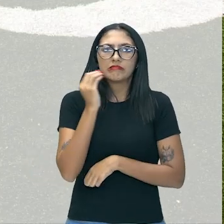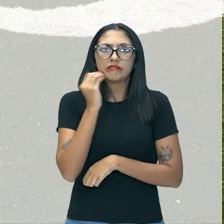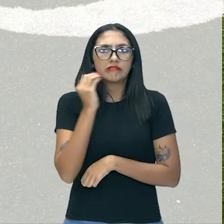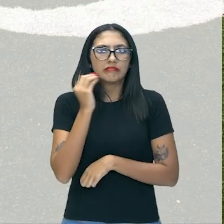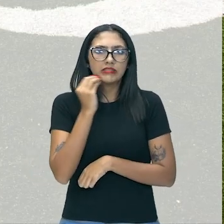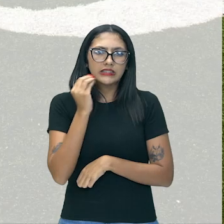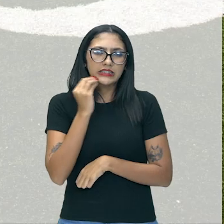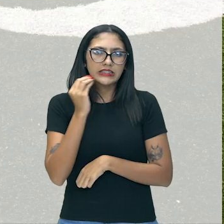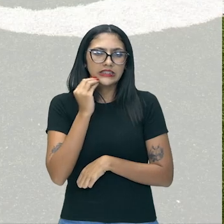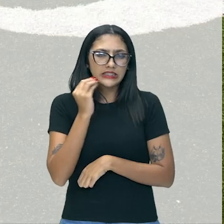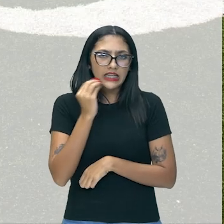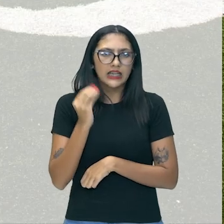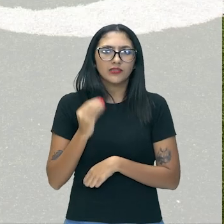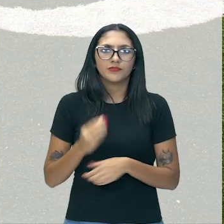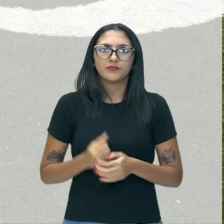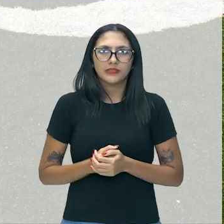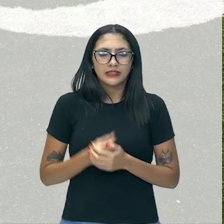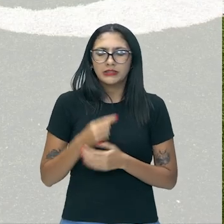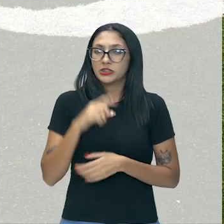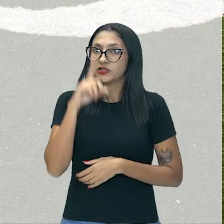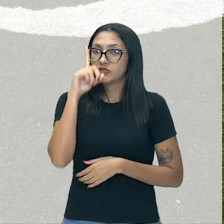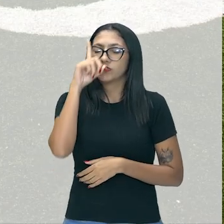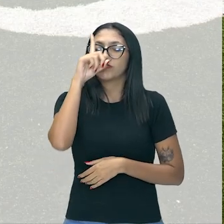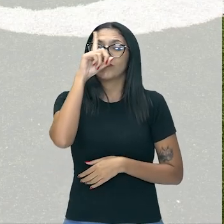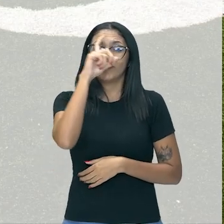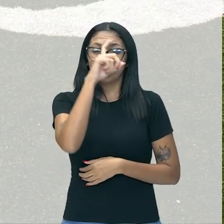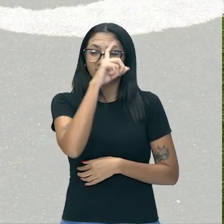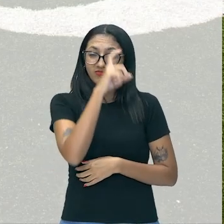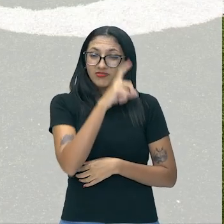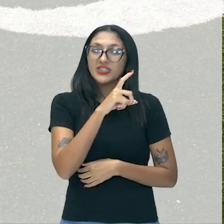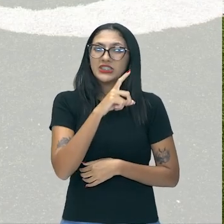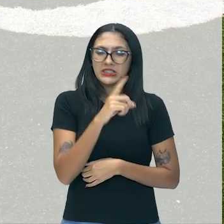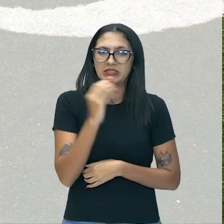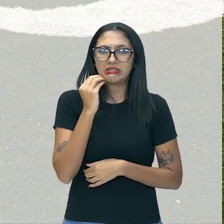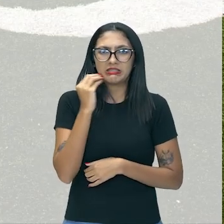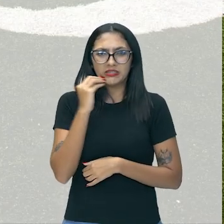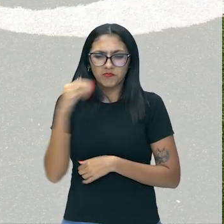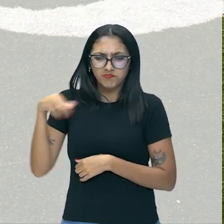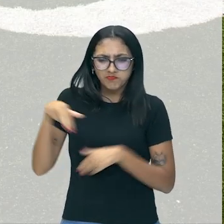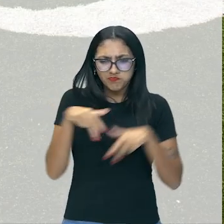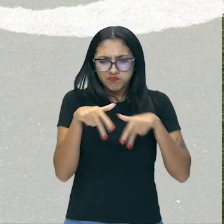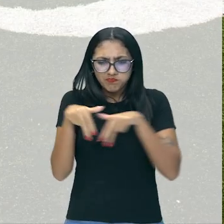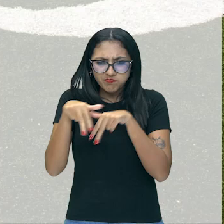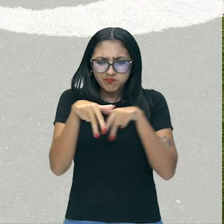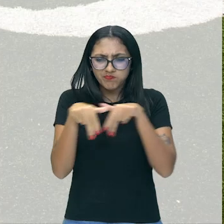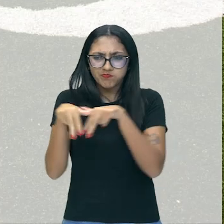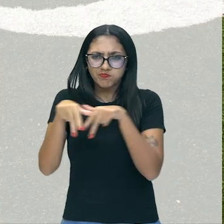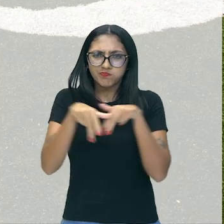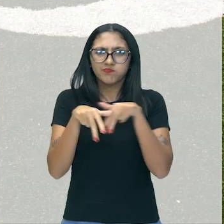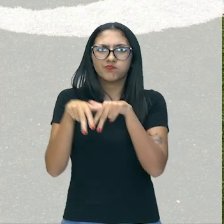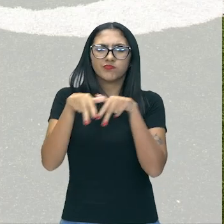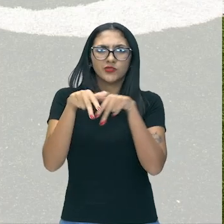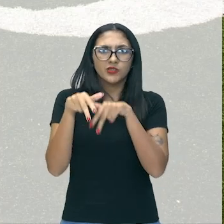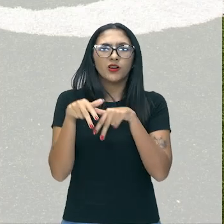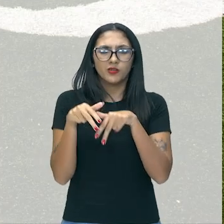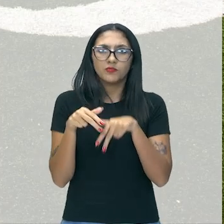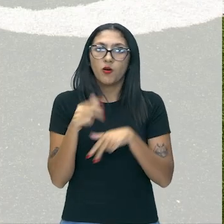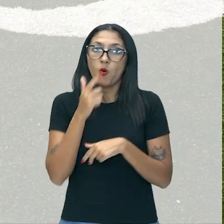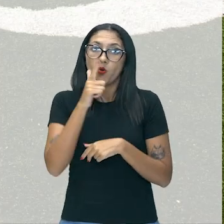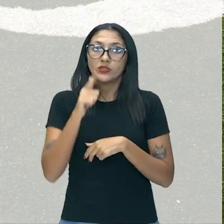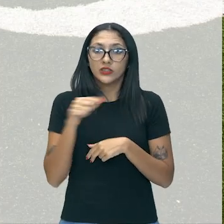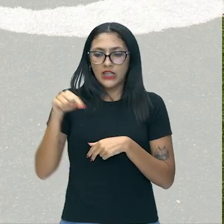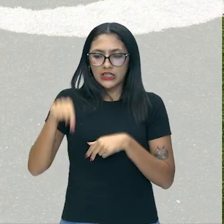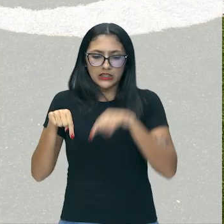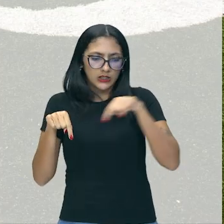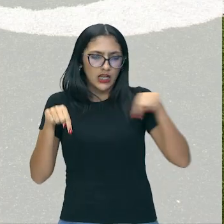de avançar, não é nada fácil, né, eles vão avançando ali no território, ou seja, no campo do adversário, até